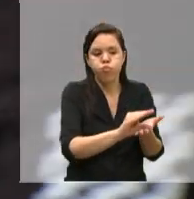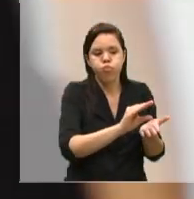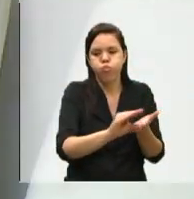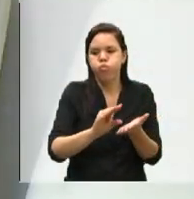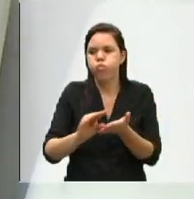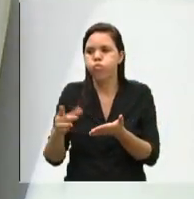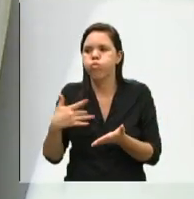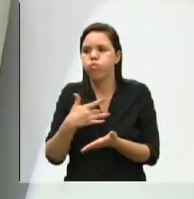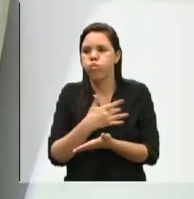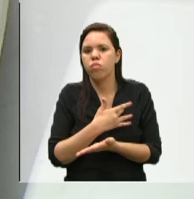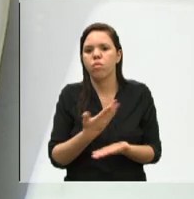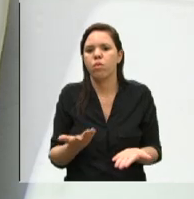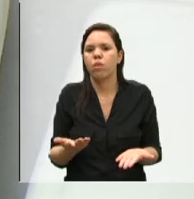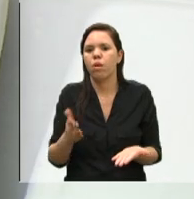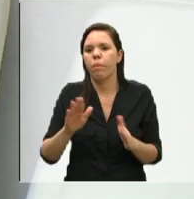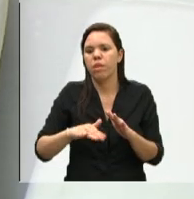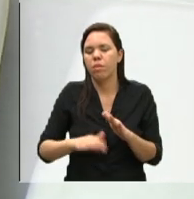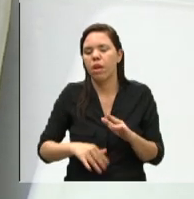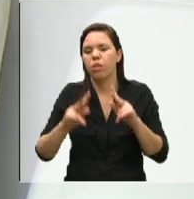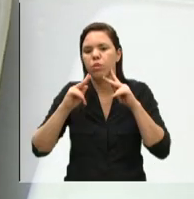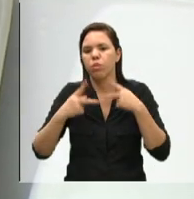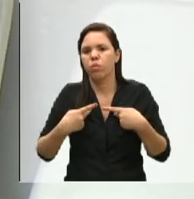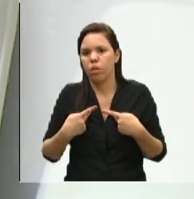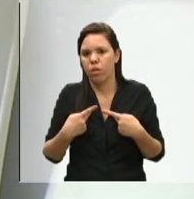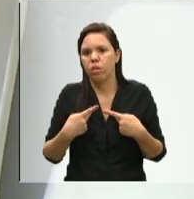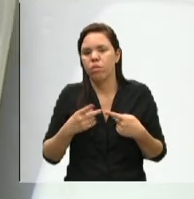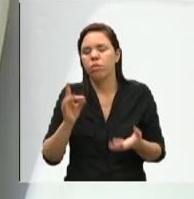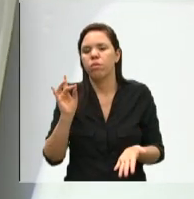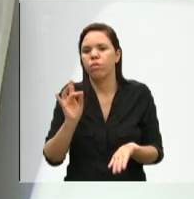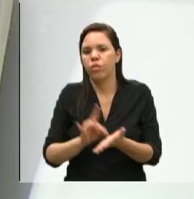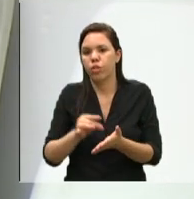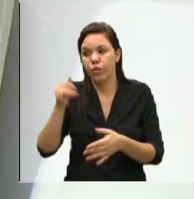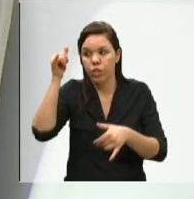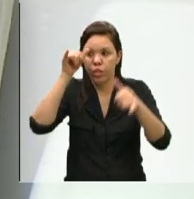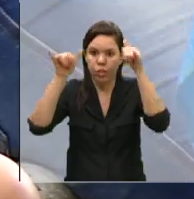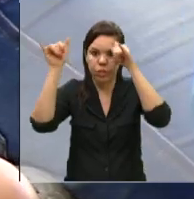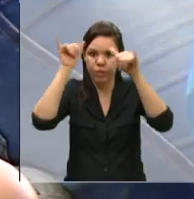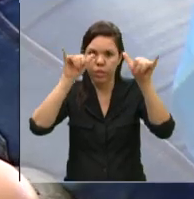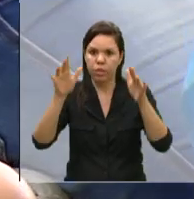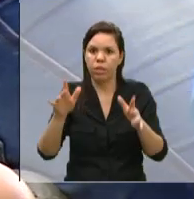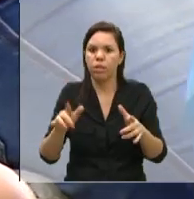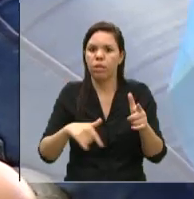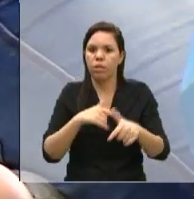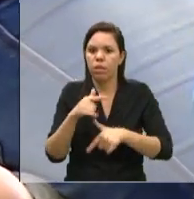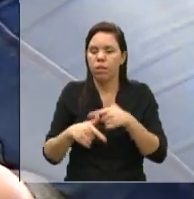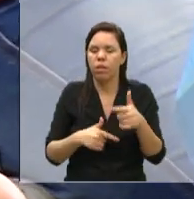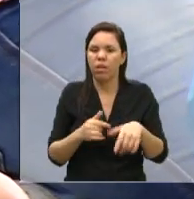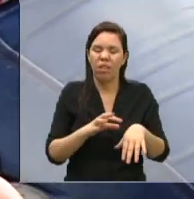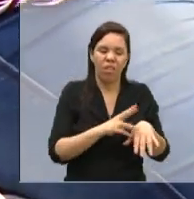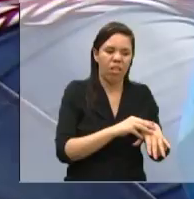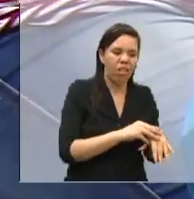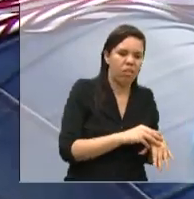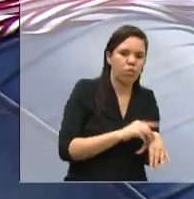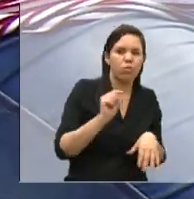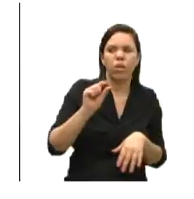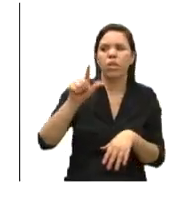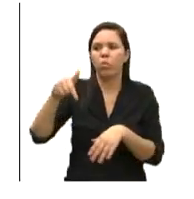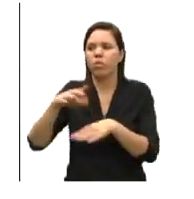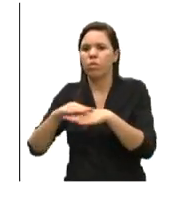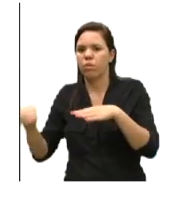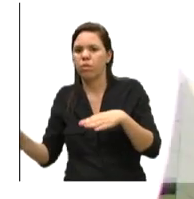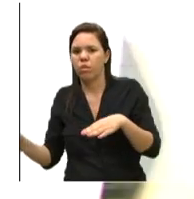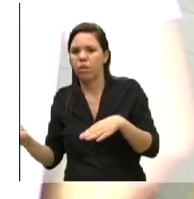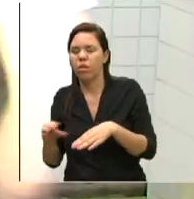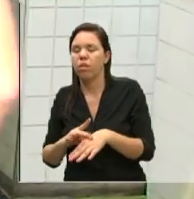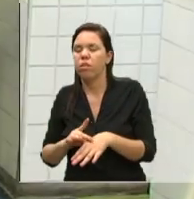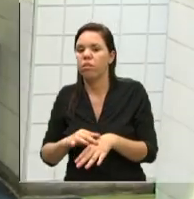dizer, é muito mais barato, humano e eficiente você prevenir, você evitar o adoecimento do que você curar a doença. Essa é